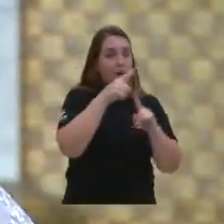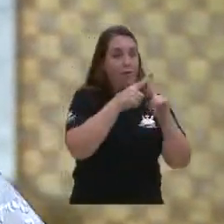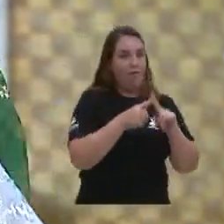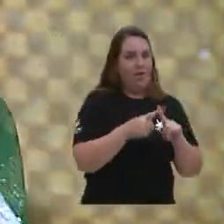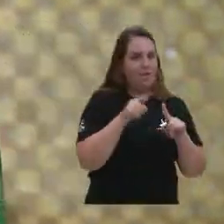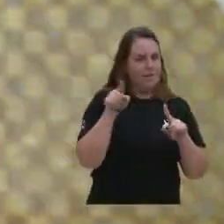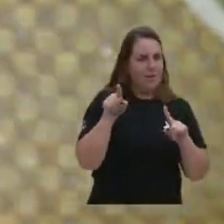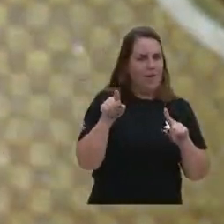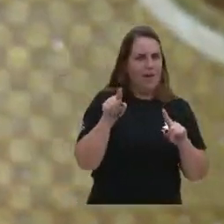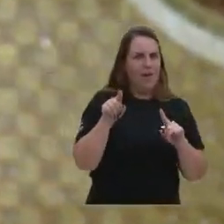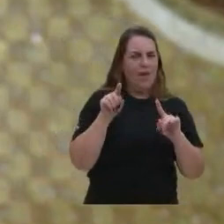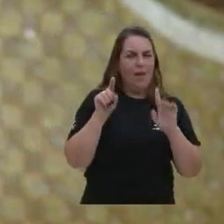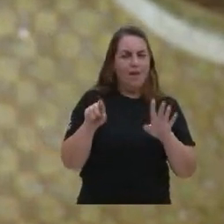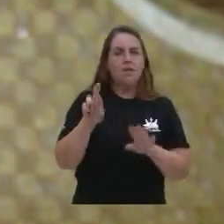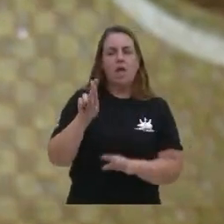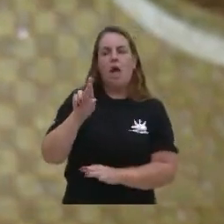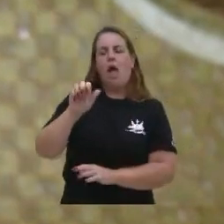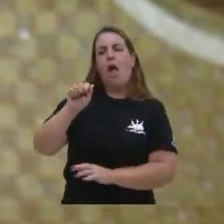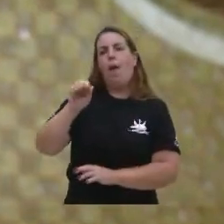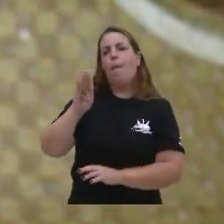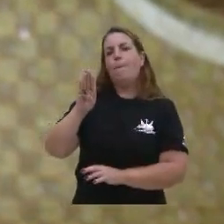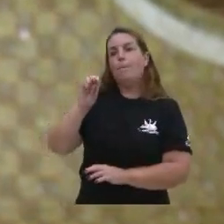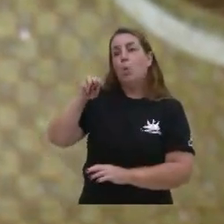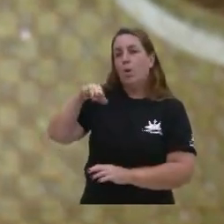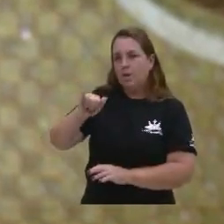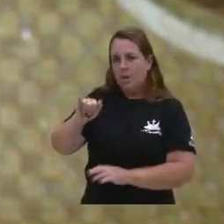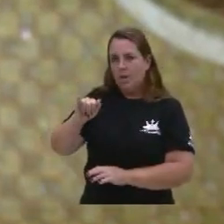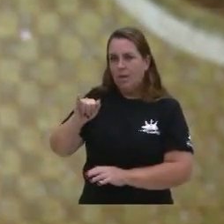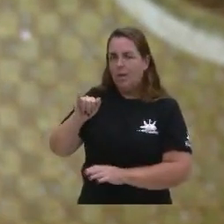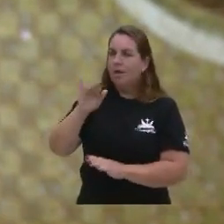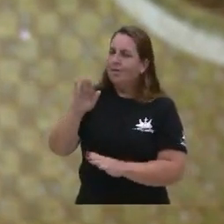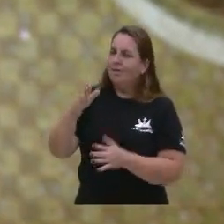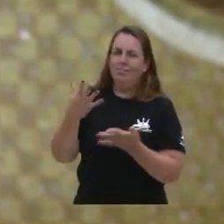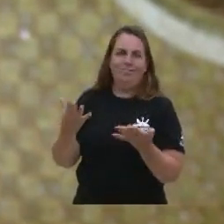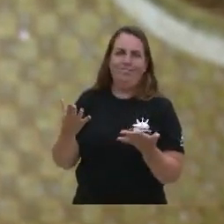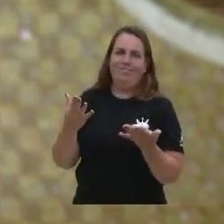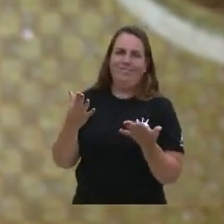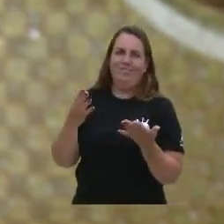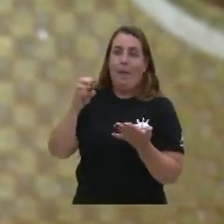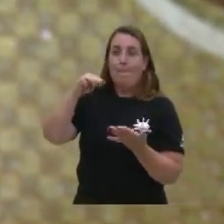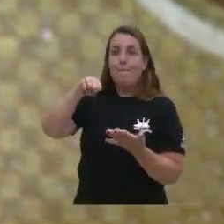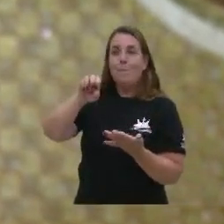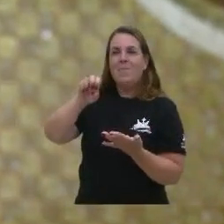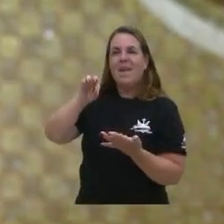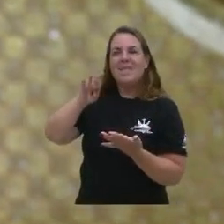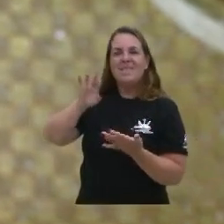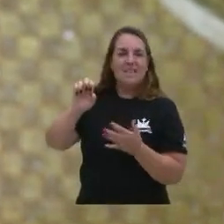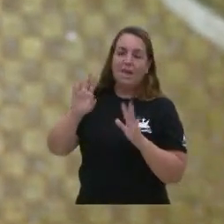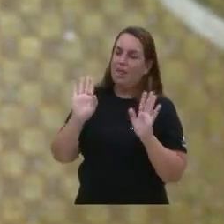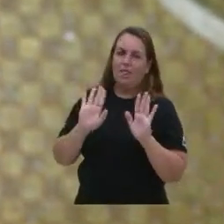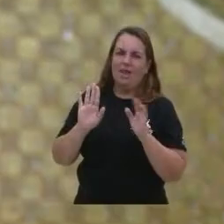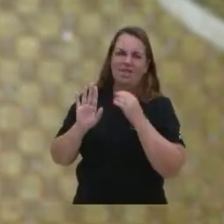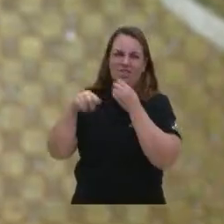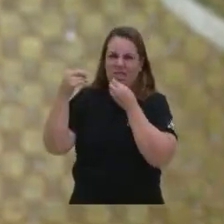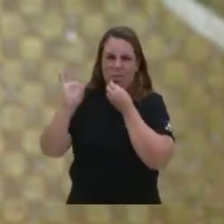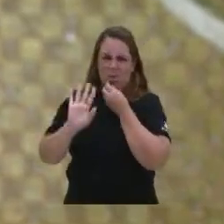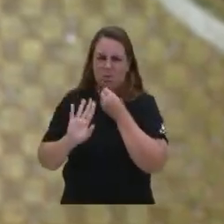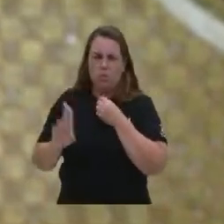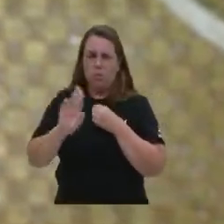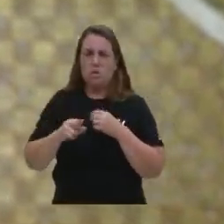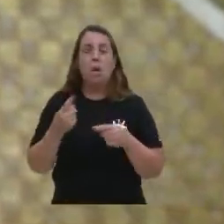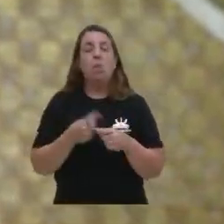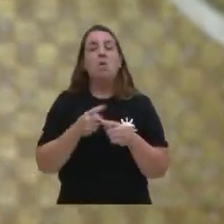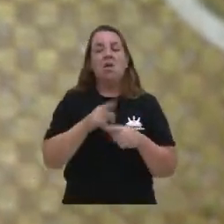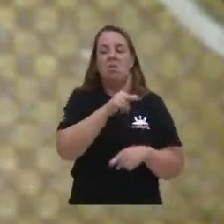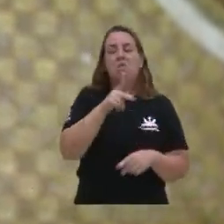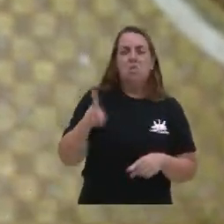eles disseram Rabone, mestre, depois André não usa mais a palavra mestre, porque mestre pode